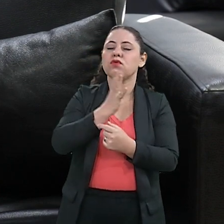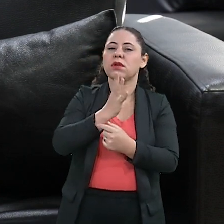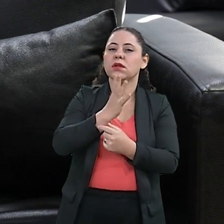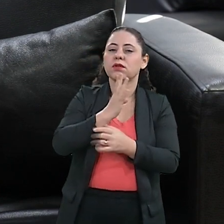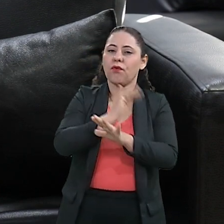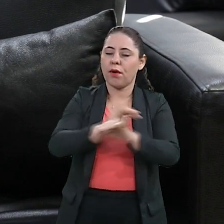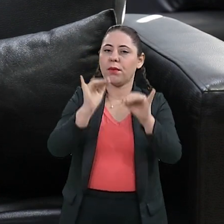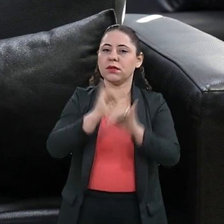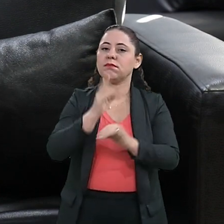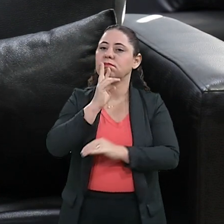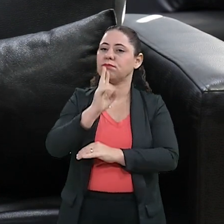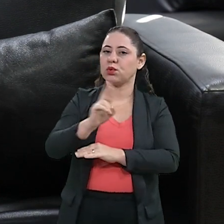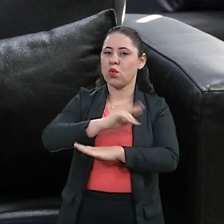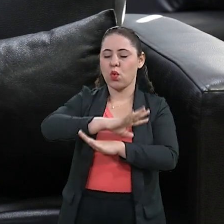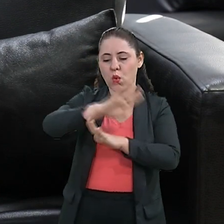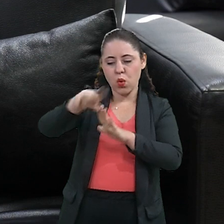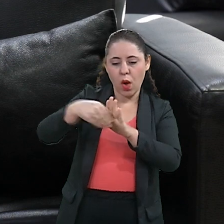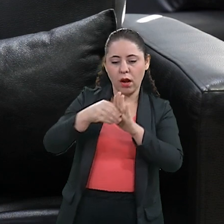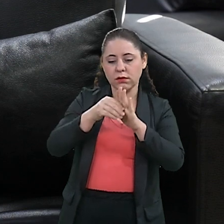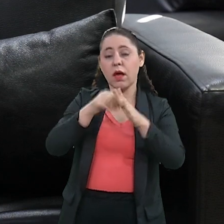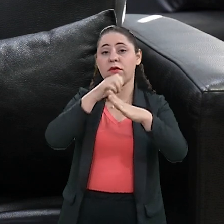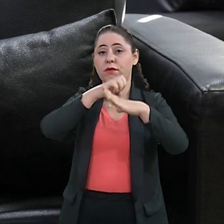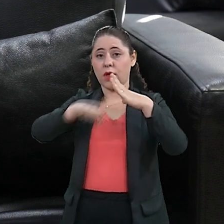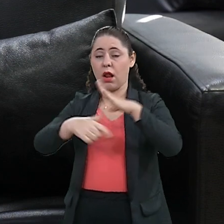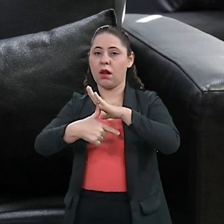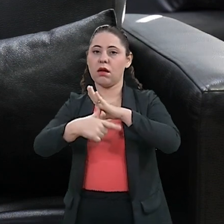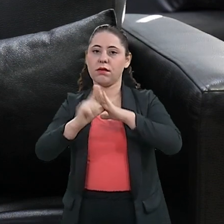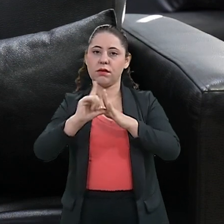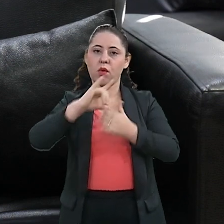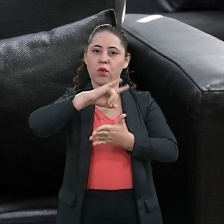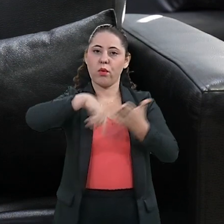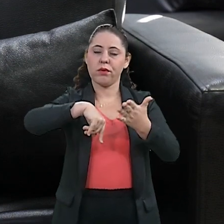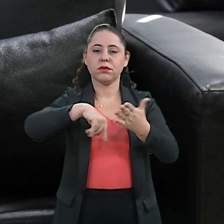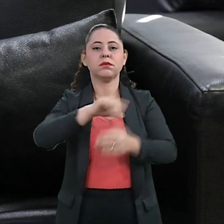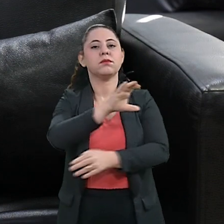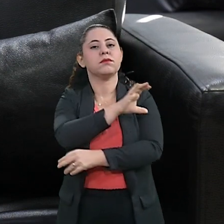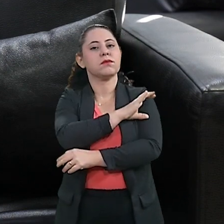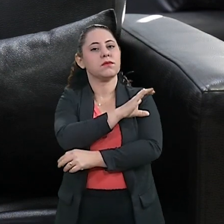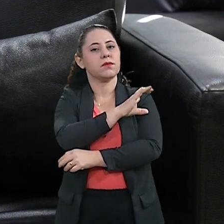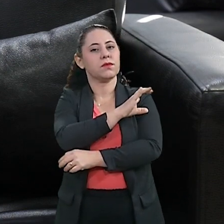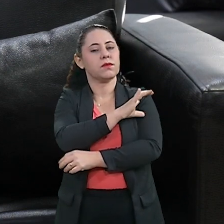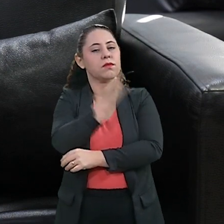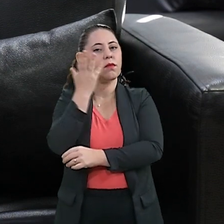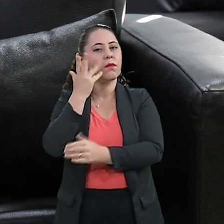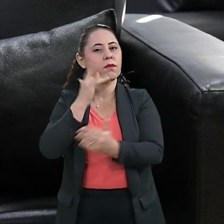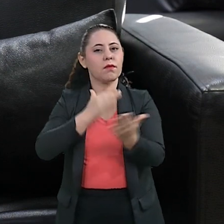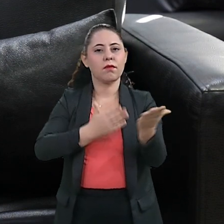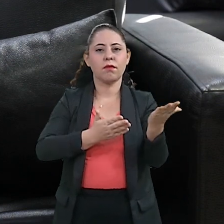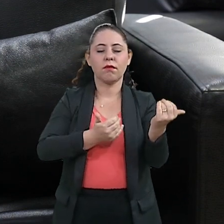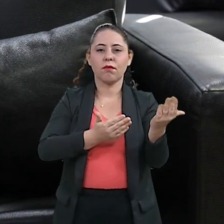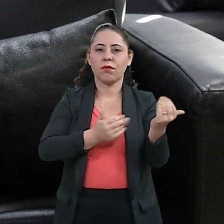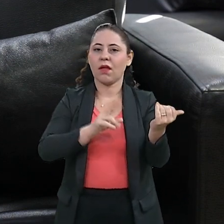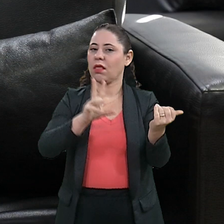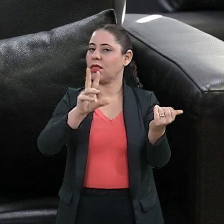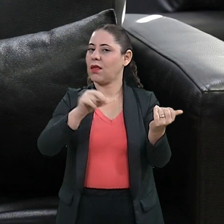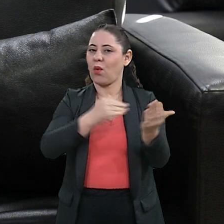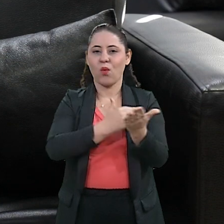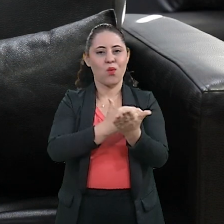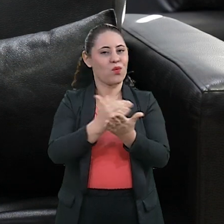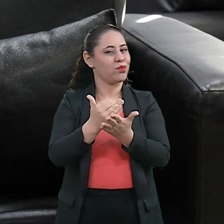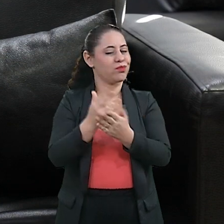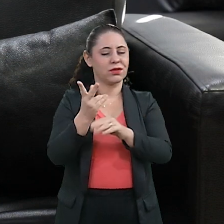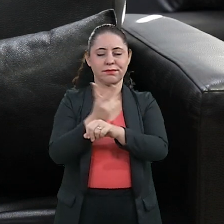ali naquela resposta ao e-mail. Antes desses documentos, a Coordenadoria da Infância ela